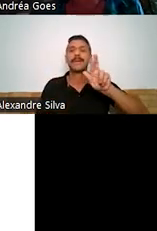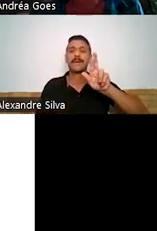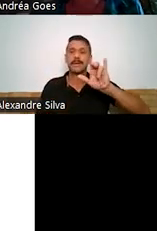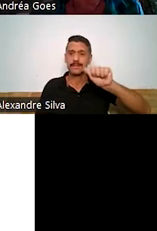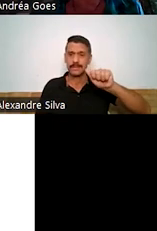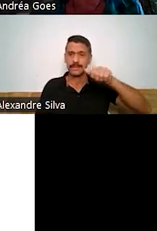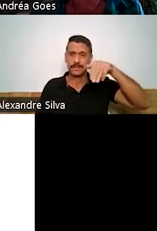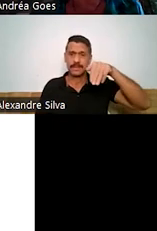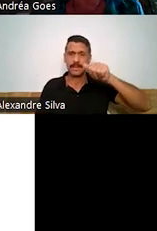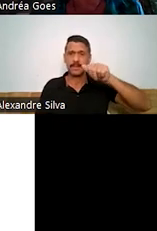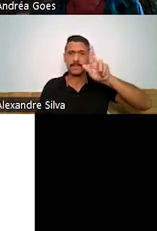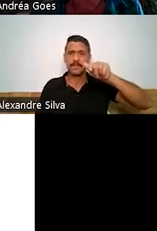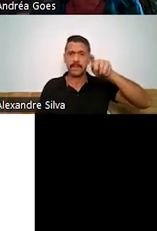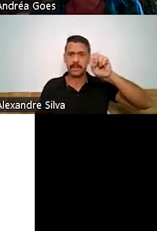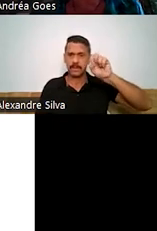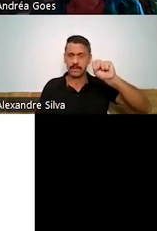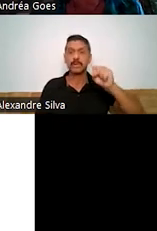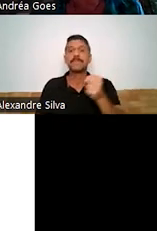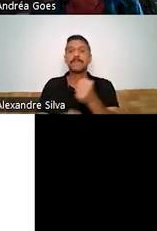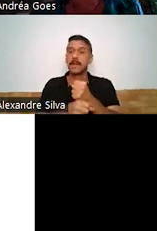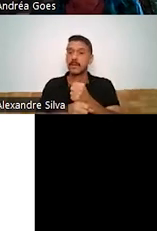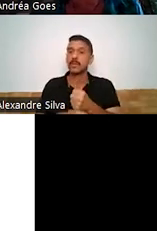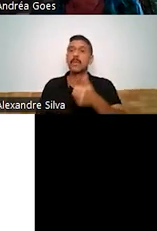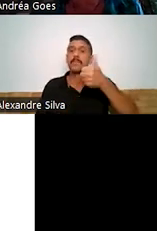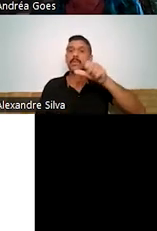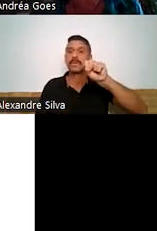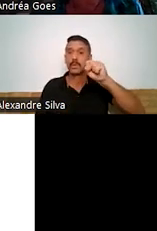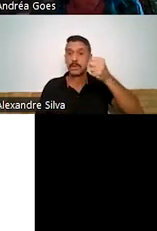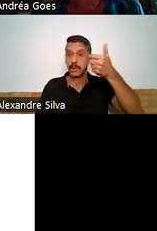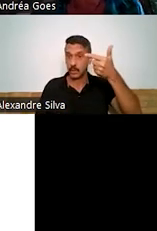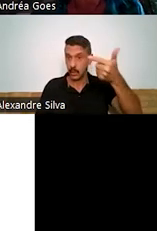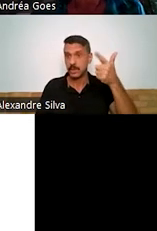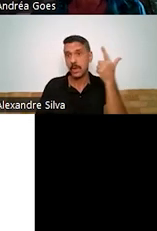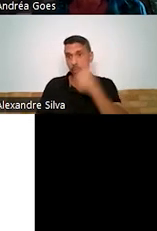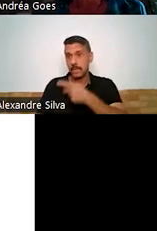vencedor do Nobel em 82. Pode passar, por favor.